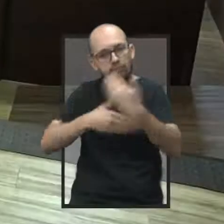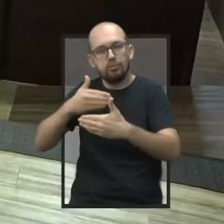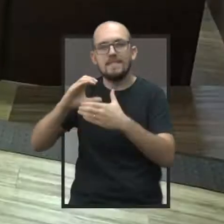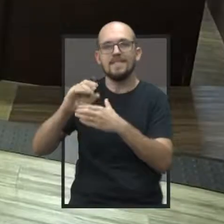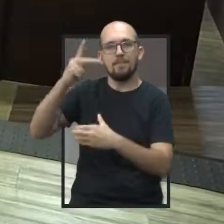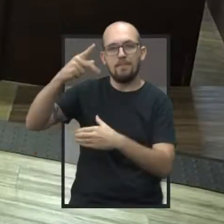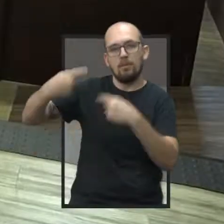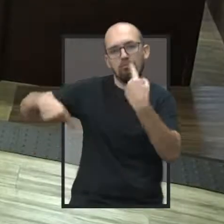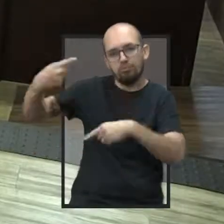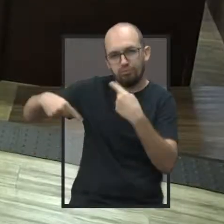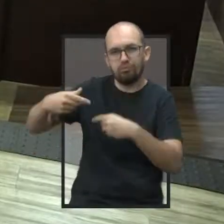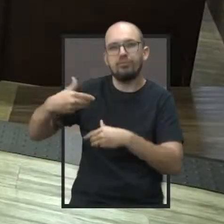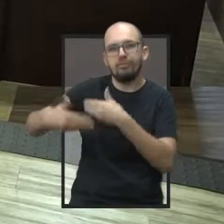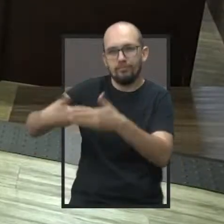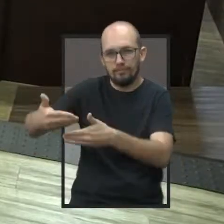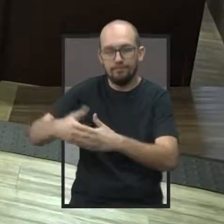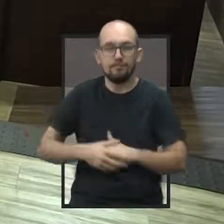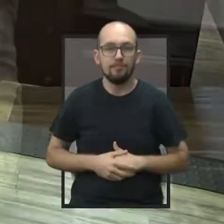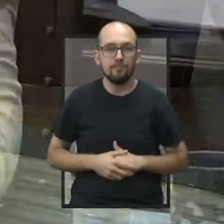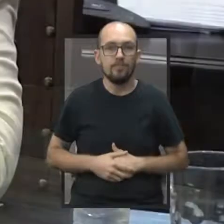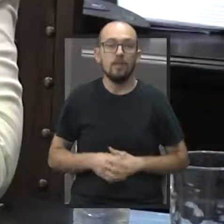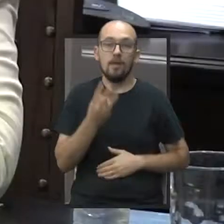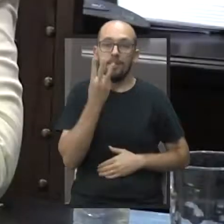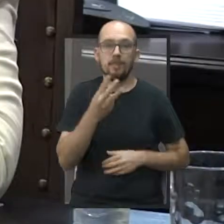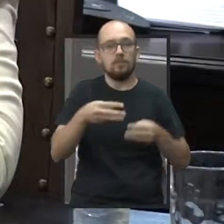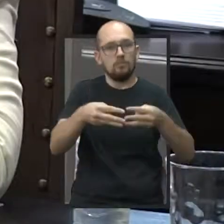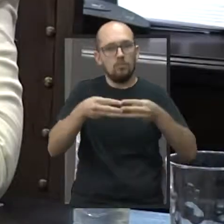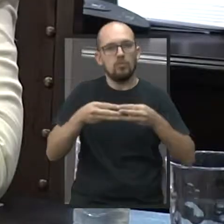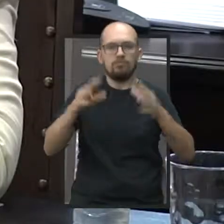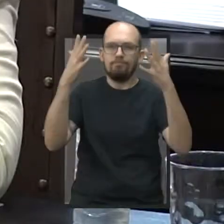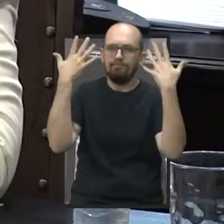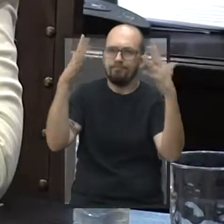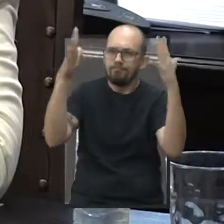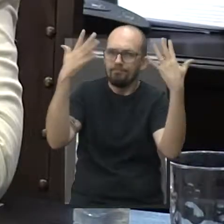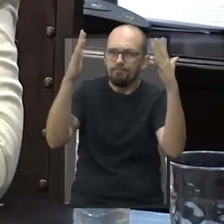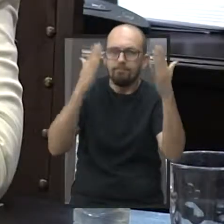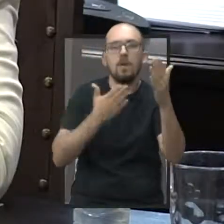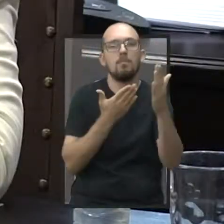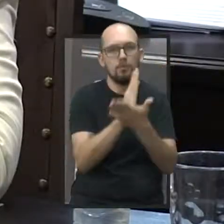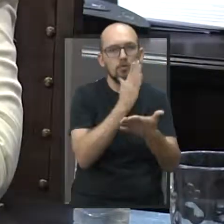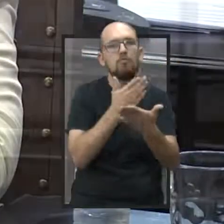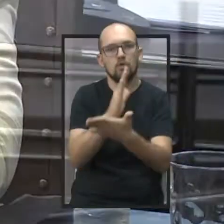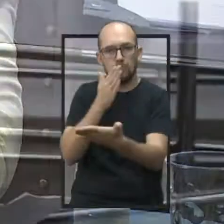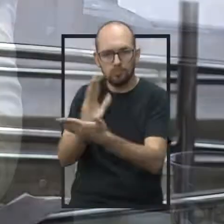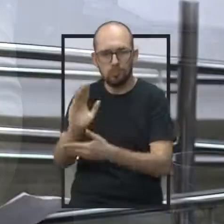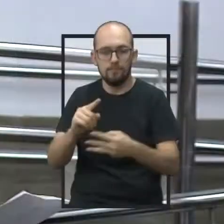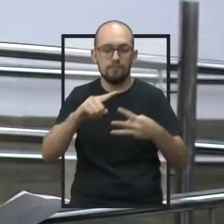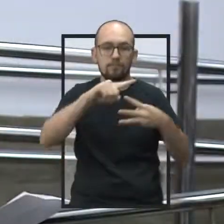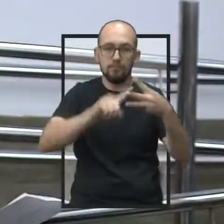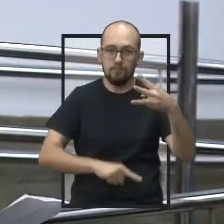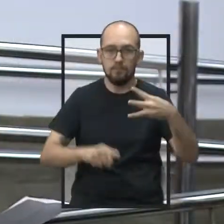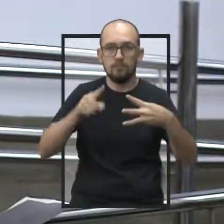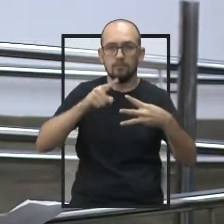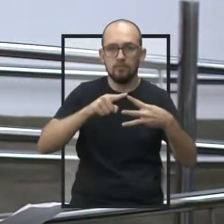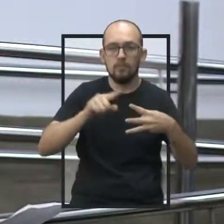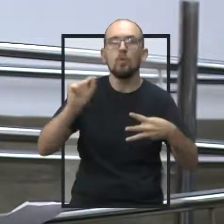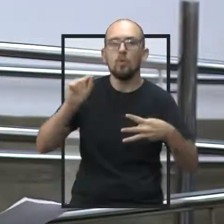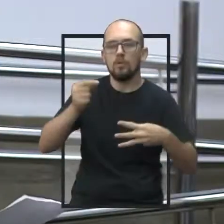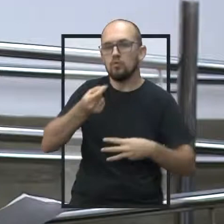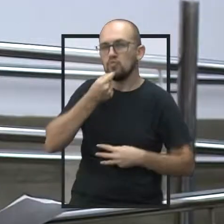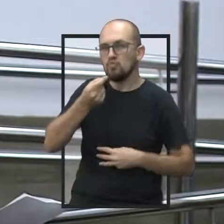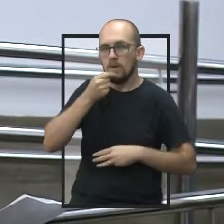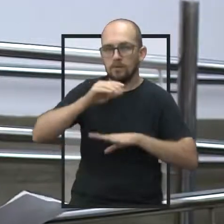permanentes. Três moções de congratulações e aplausos foram aprovadas pela Câmara. A primeira, do vereador Luiz